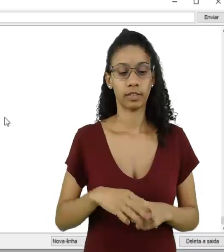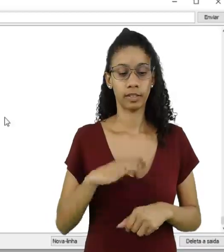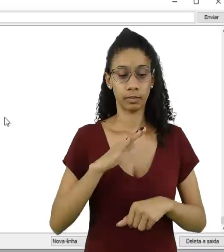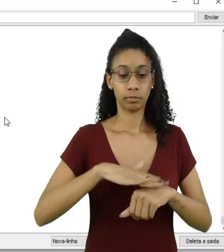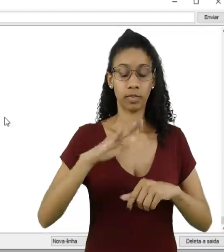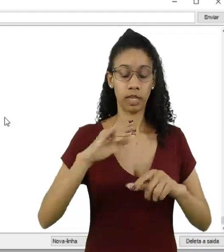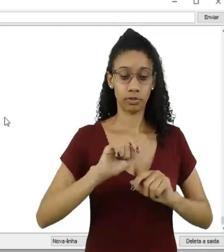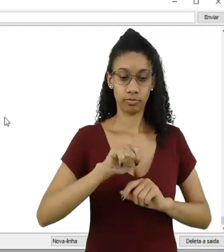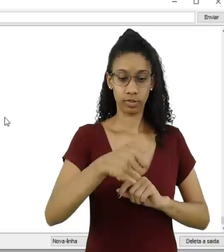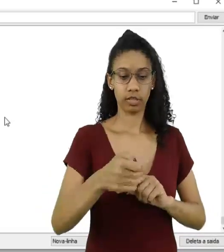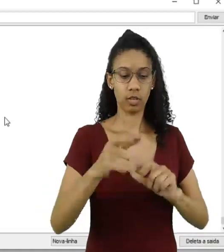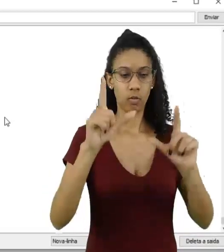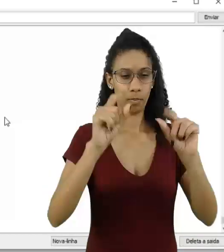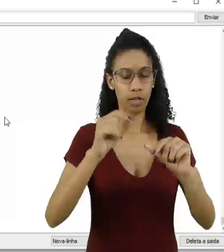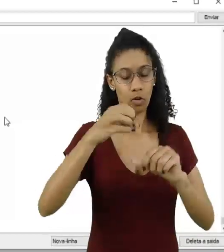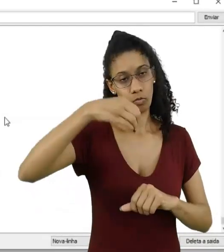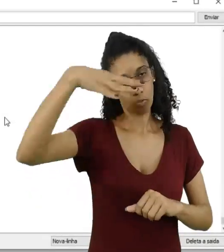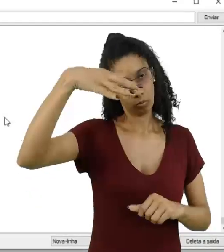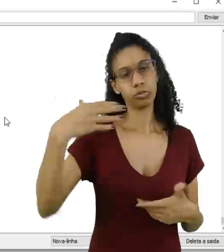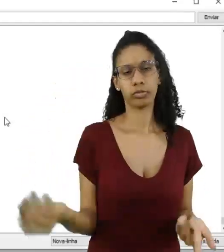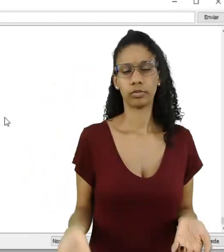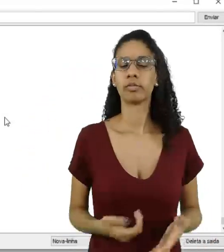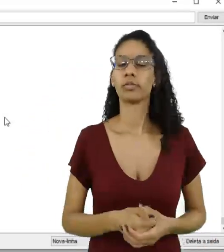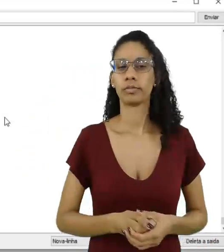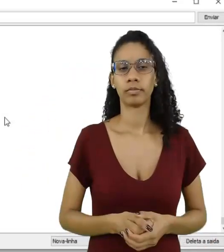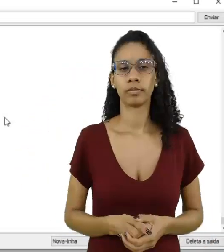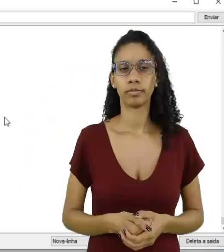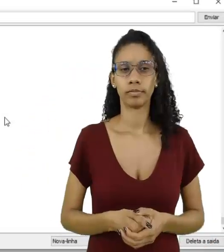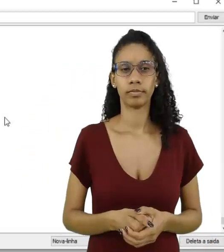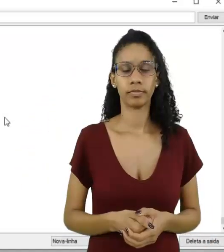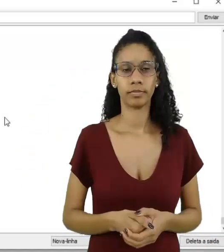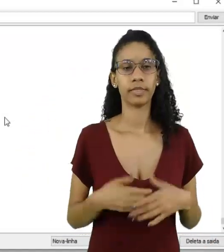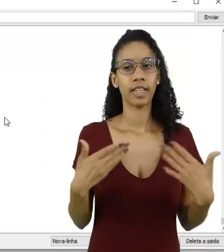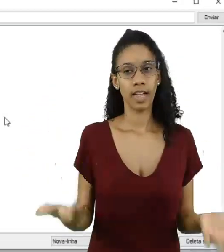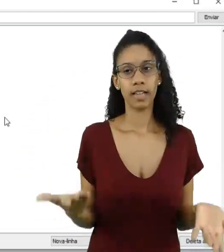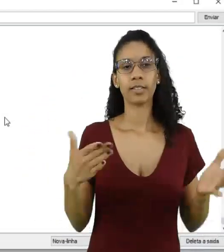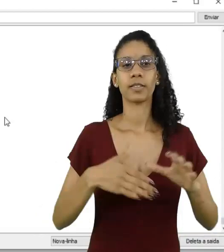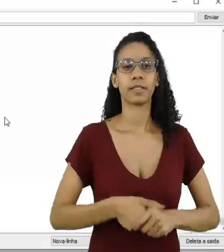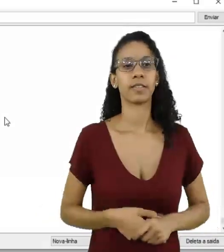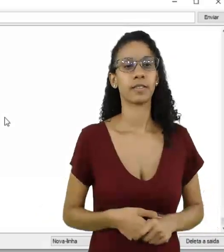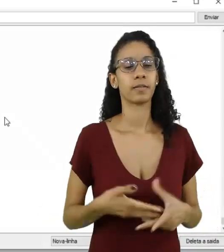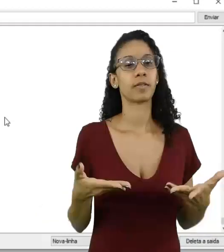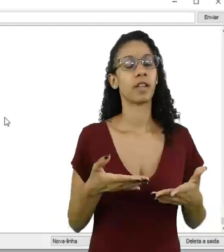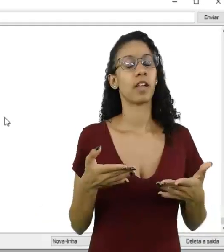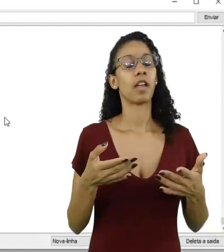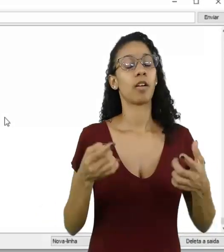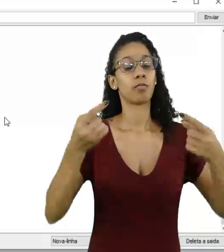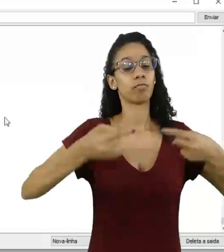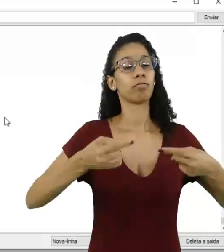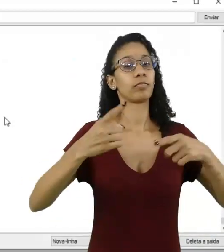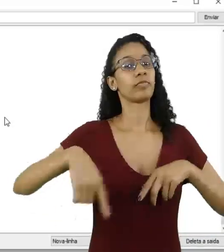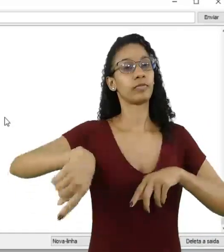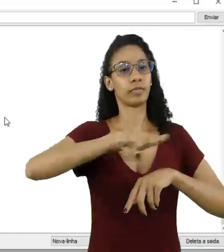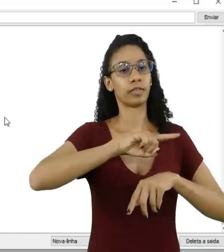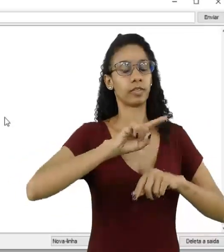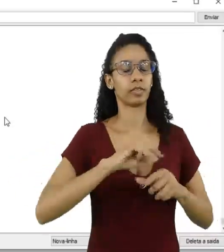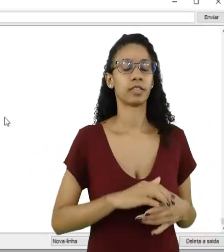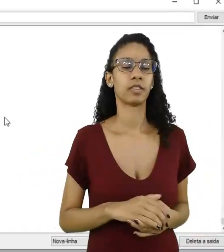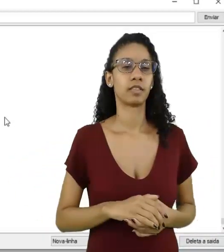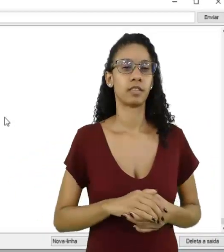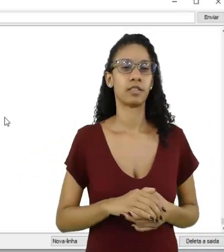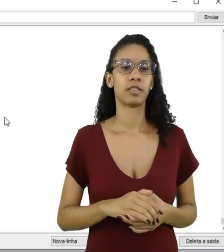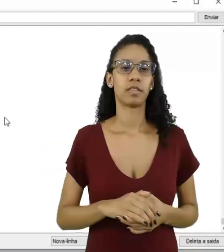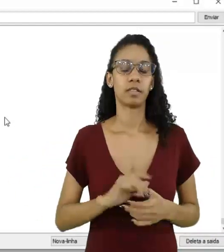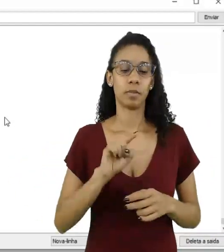luminosidade. Mas, de forma geral, funciona da mesma maneira, tá? É isso, pessoal. Eu vou deixar para vocês um desafio para a